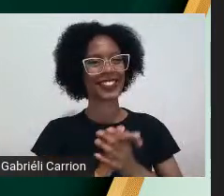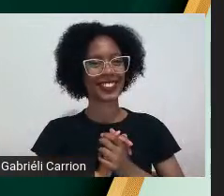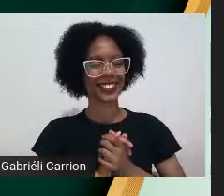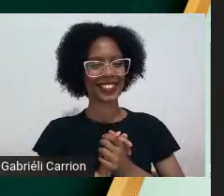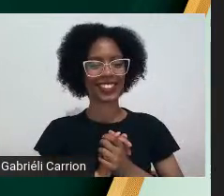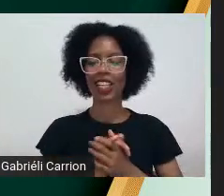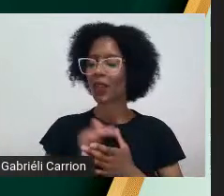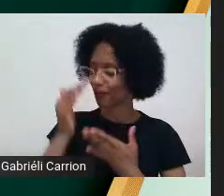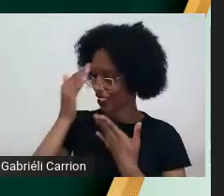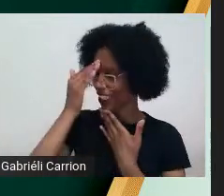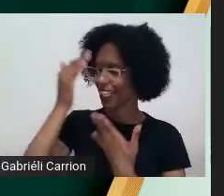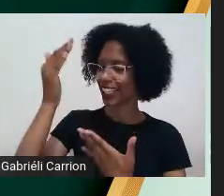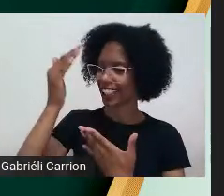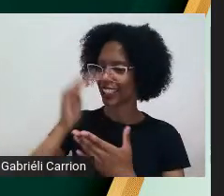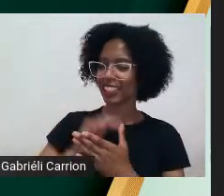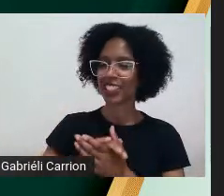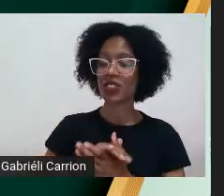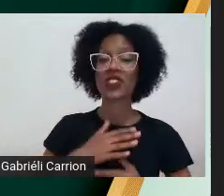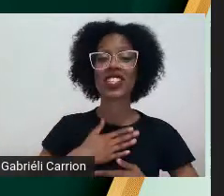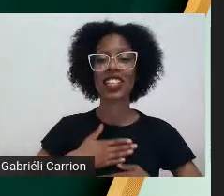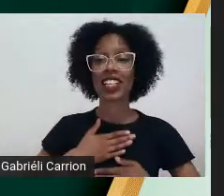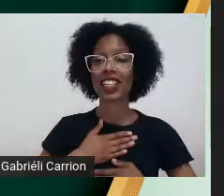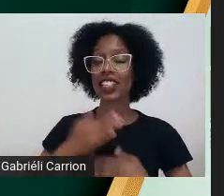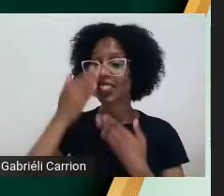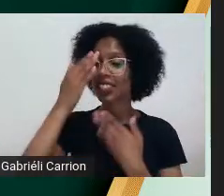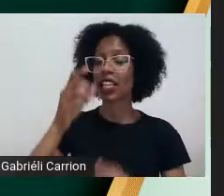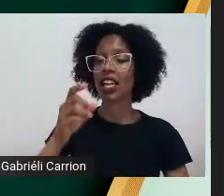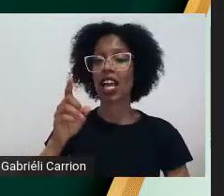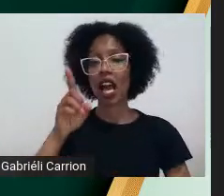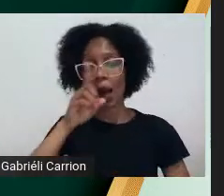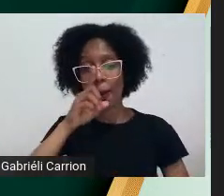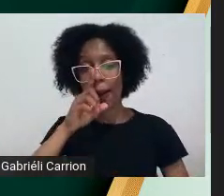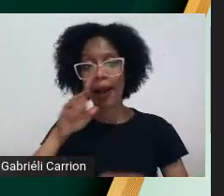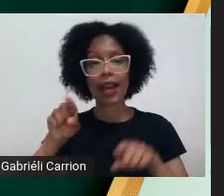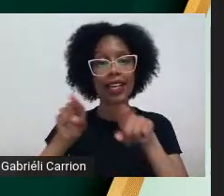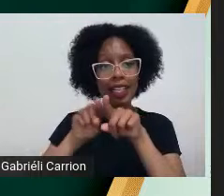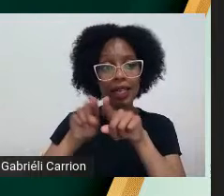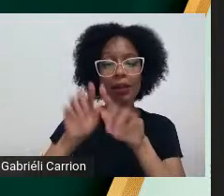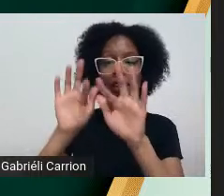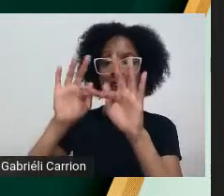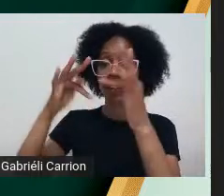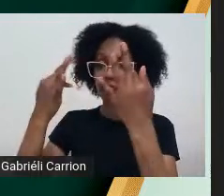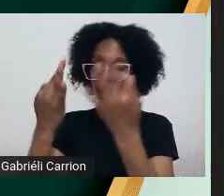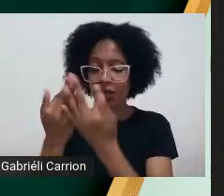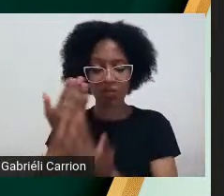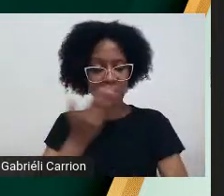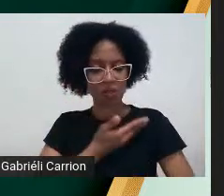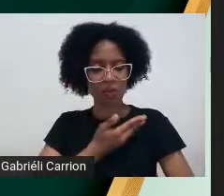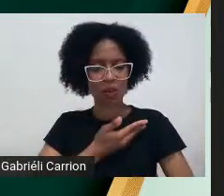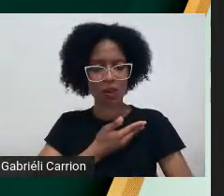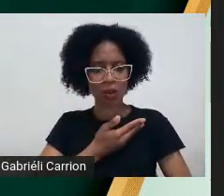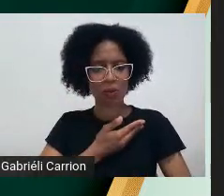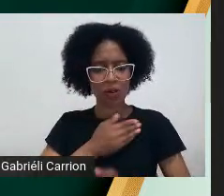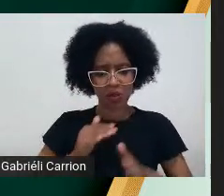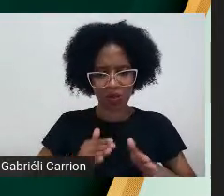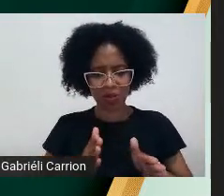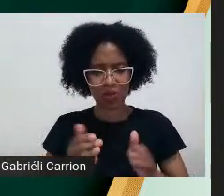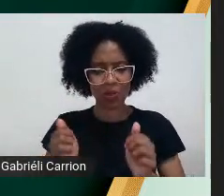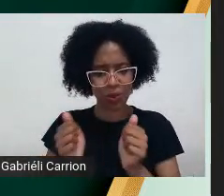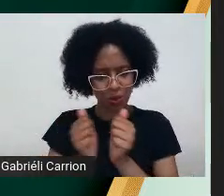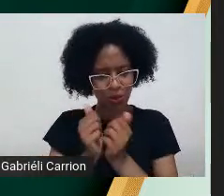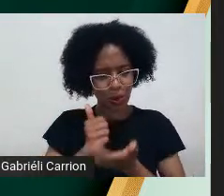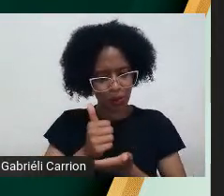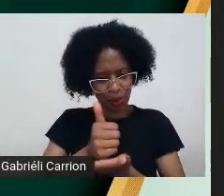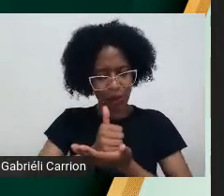Muito obrigado. Gostaria de agradecer a minha mãe, a meus familiares, meus amigos que estiveram comigo toda essa jornada,